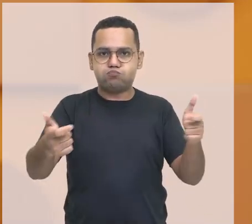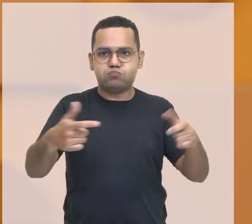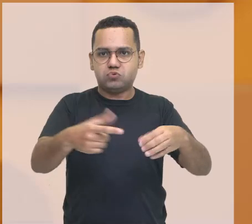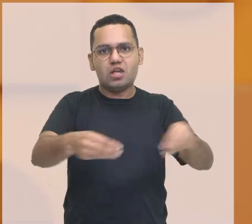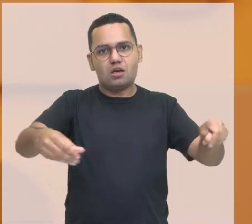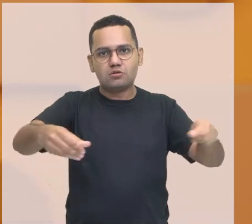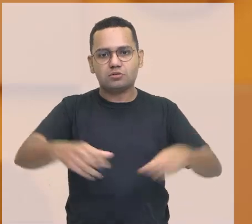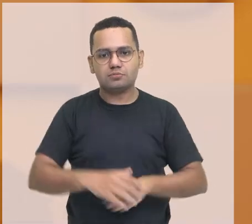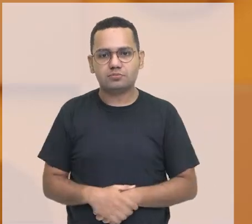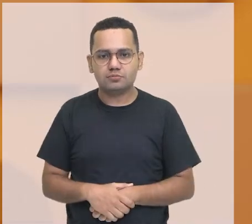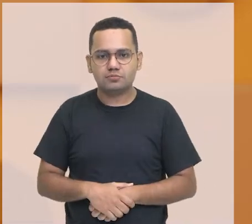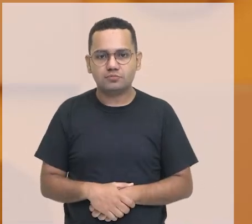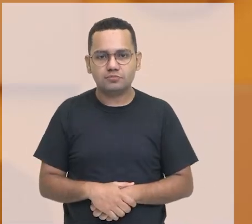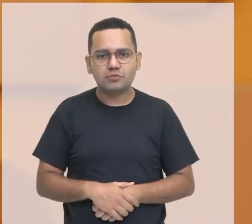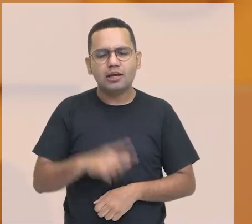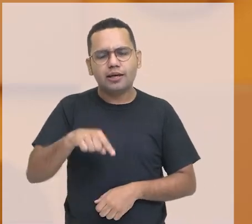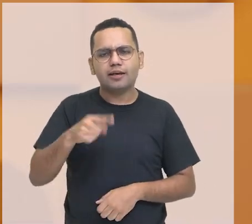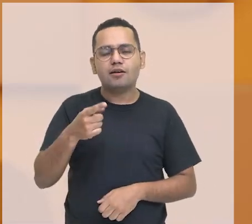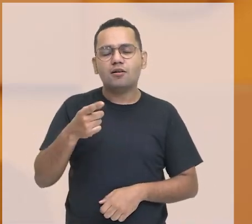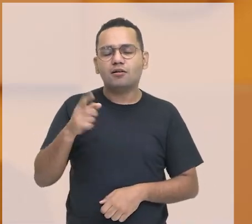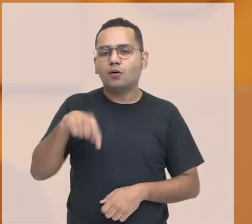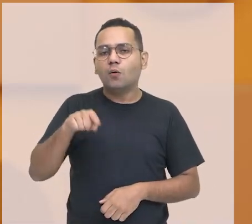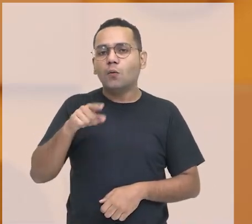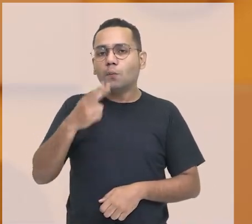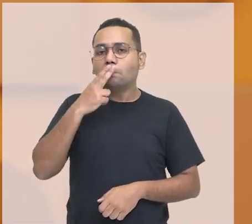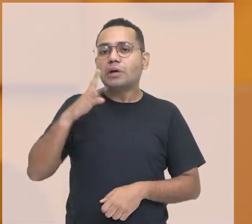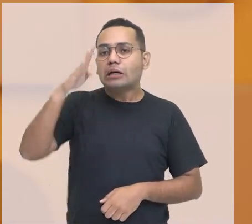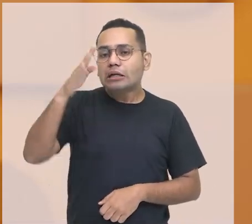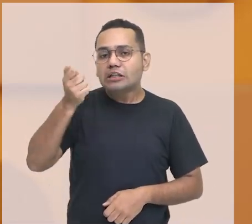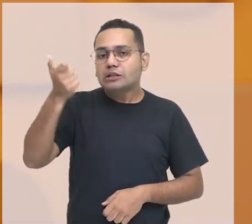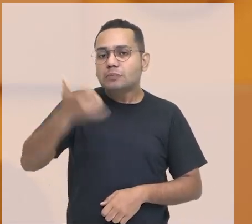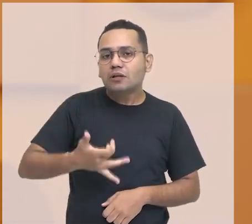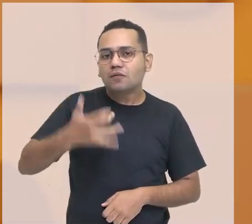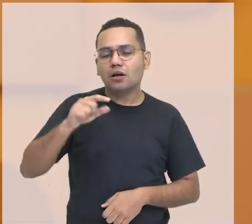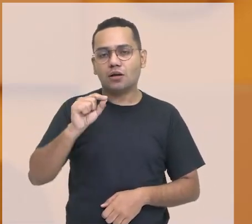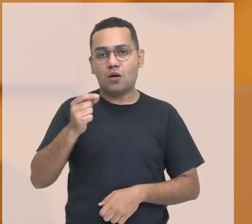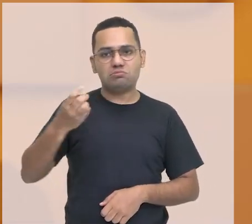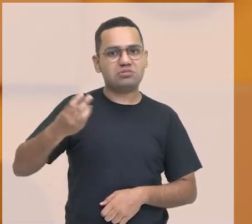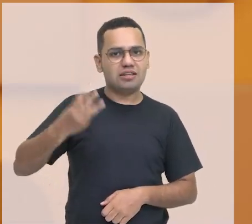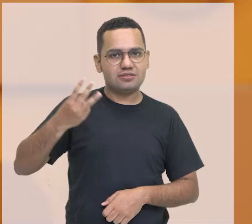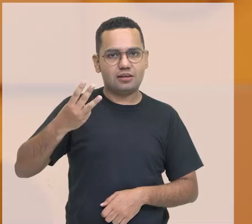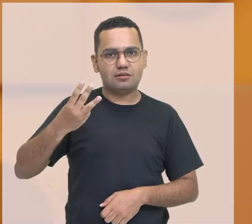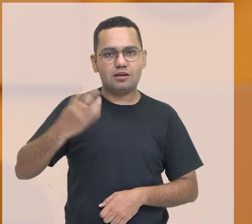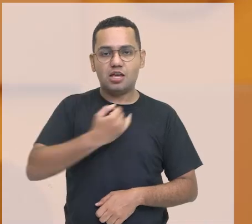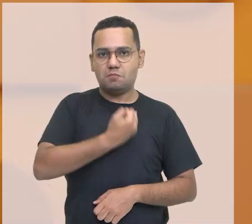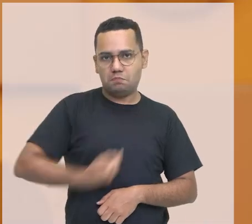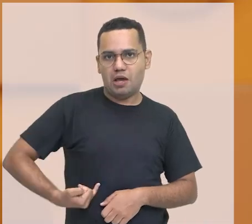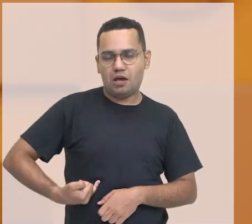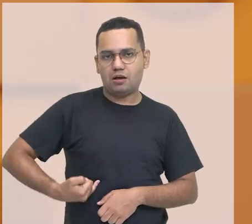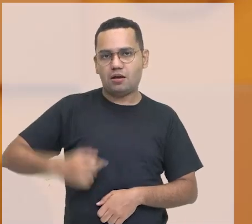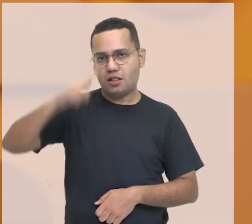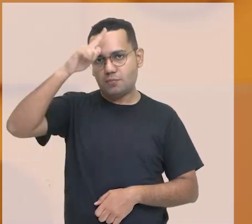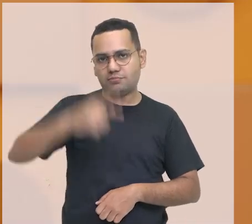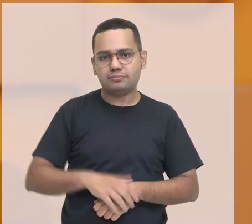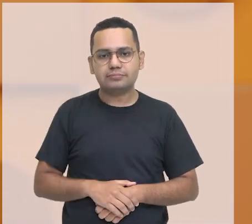que era o Terceiro Reich, o Terceiro Império Alemão. A gente vai ver que o Sacro